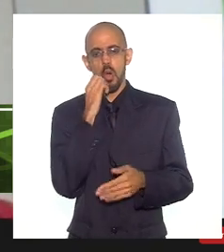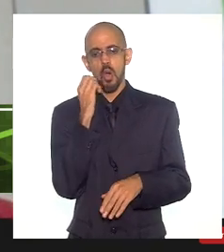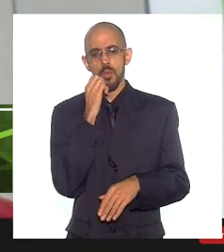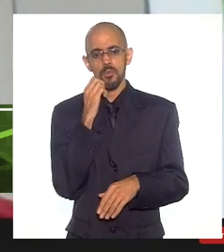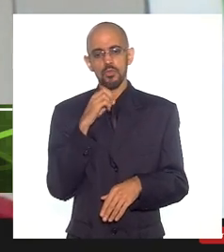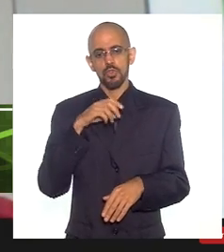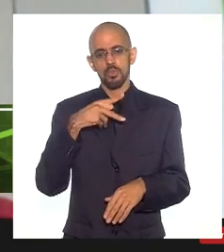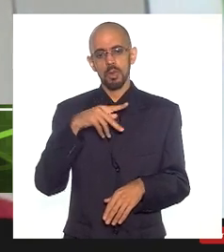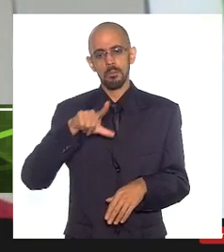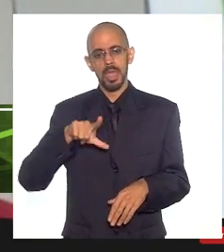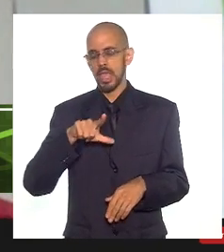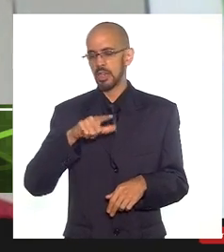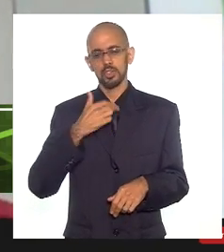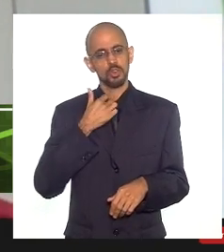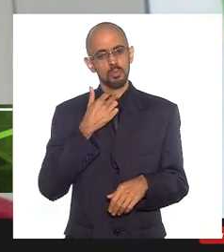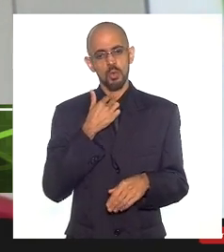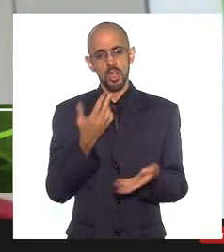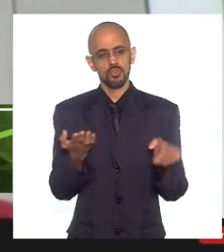destituí-la,